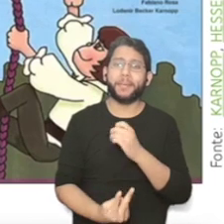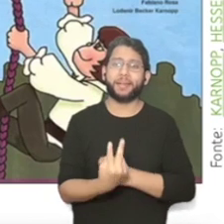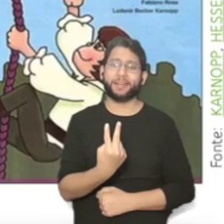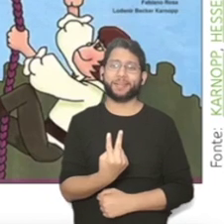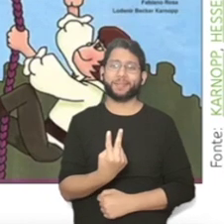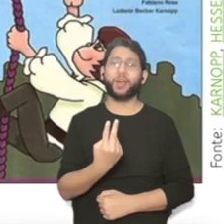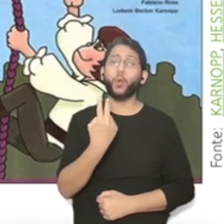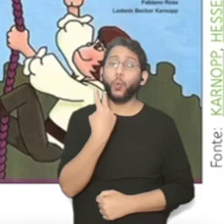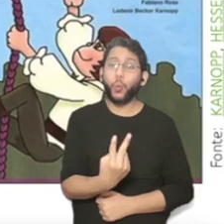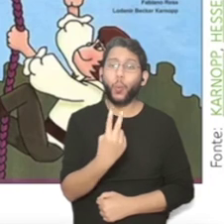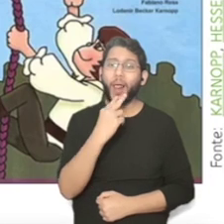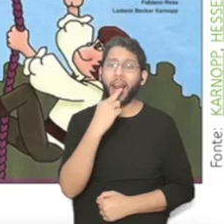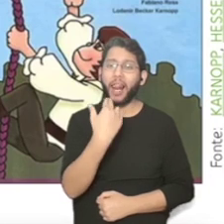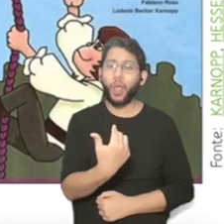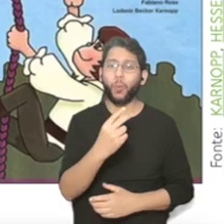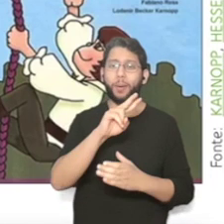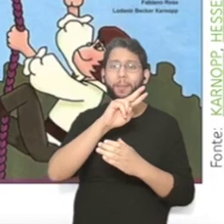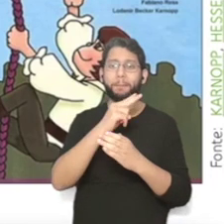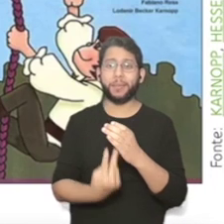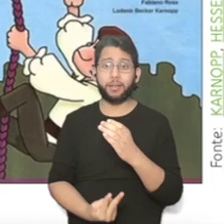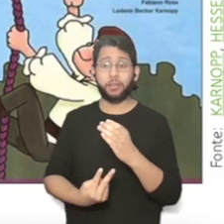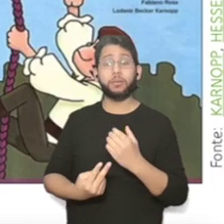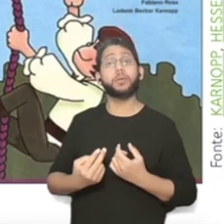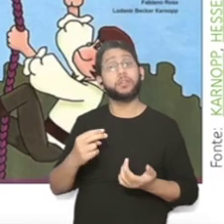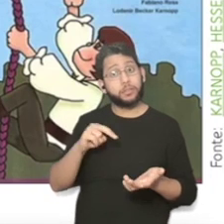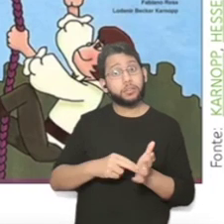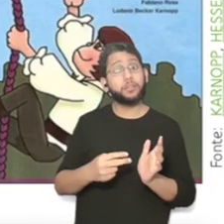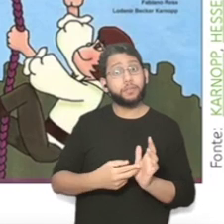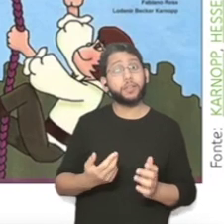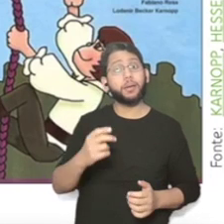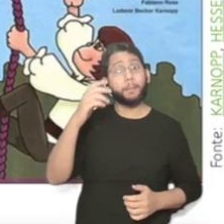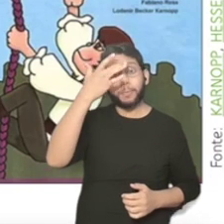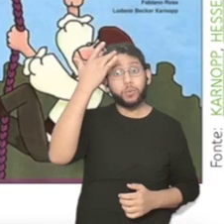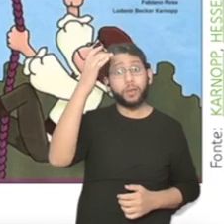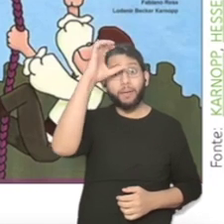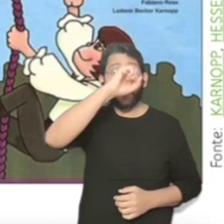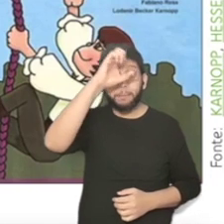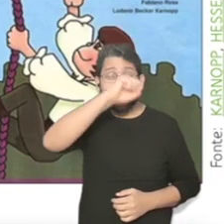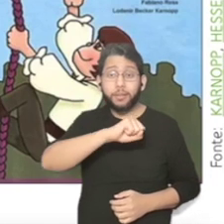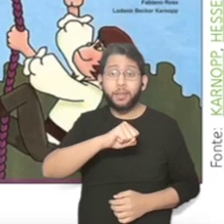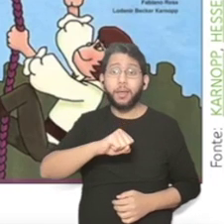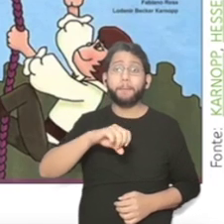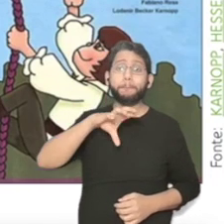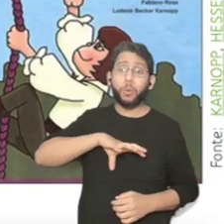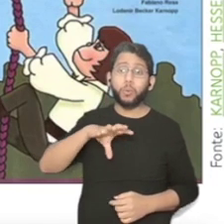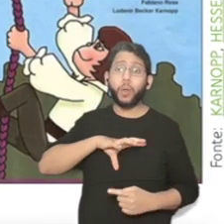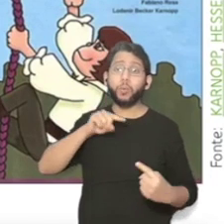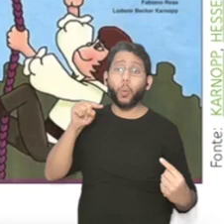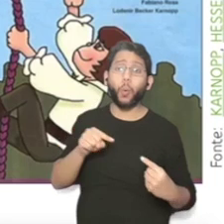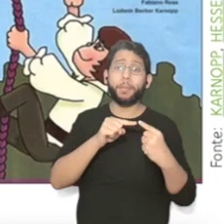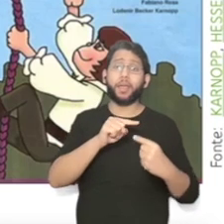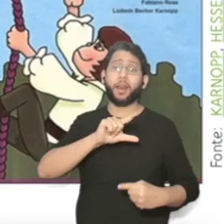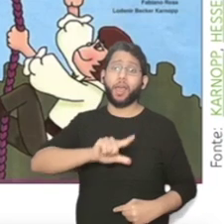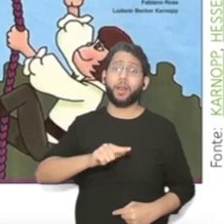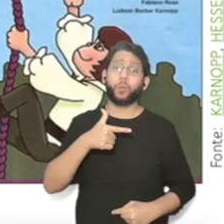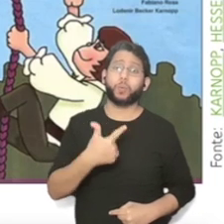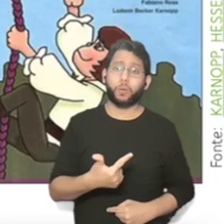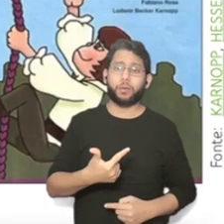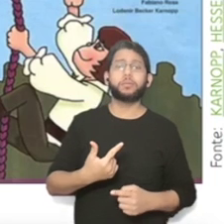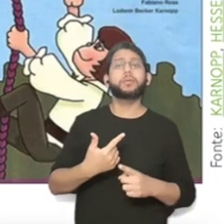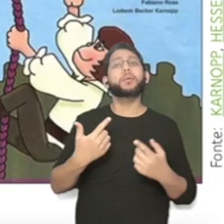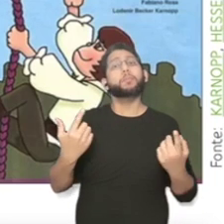que a abordagem educacional que deveria ser utilizada com eles é uma abordagem de aprendizes de segunda língua. Portanto, não é